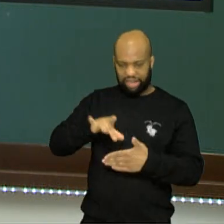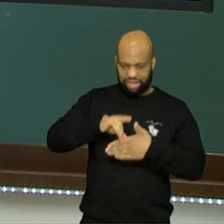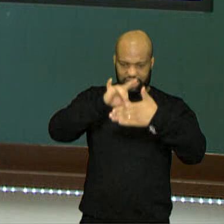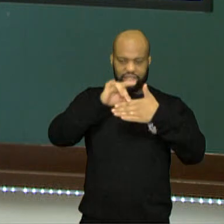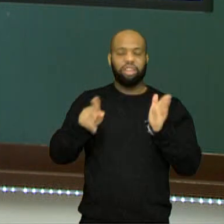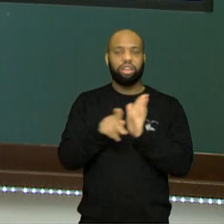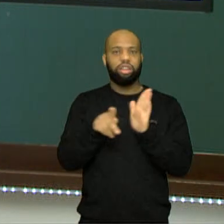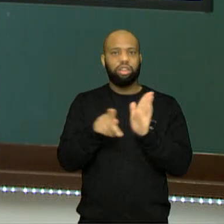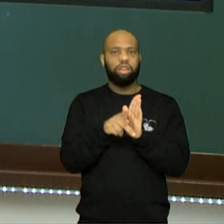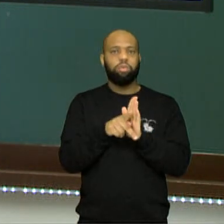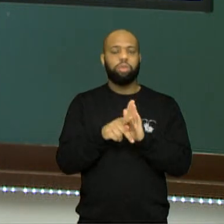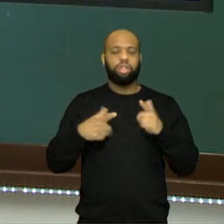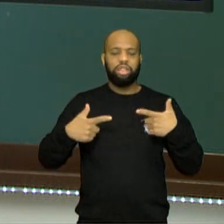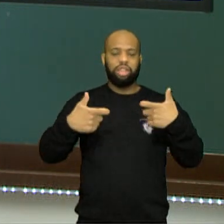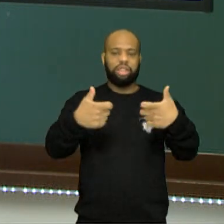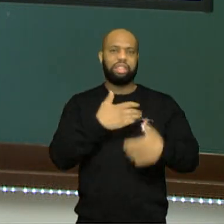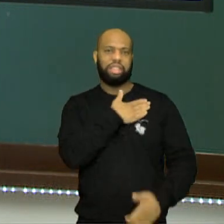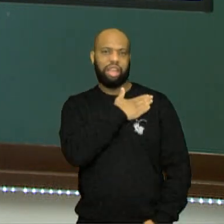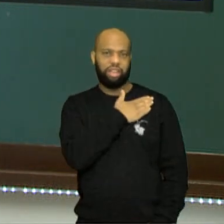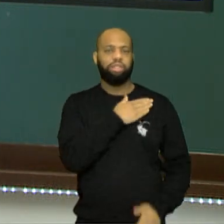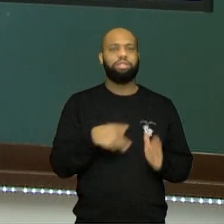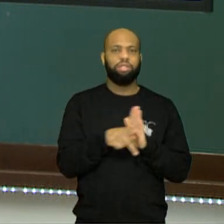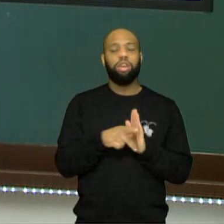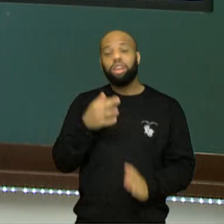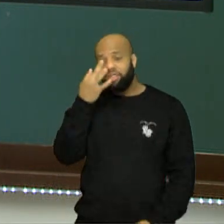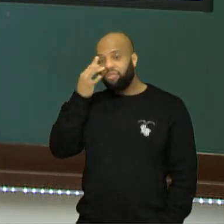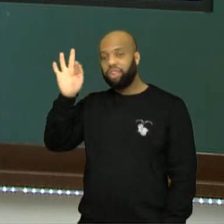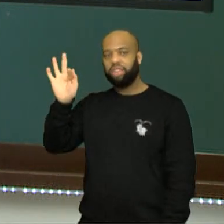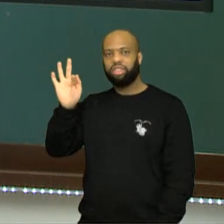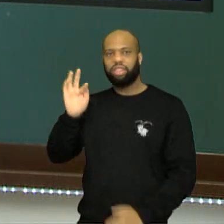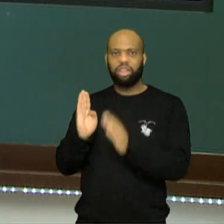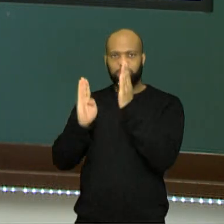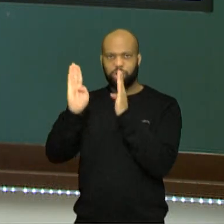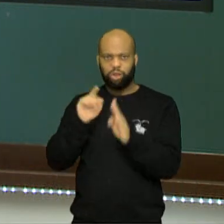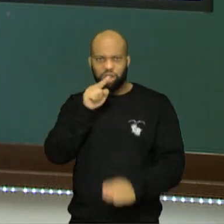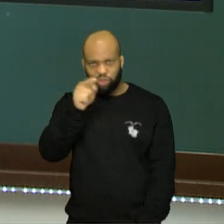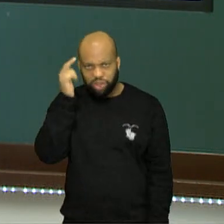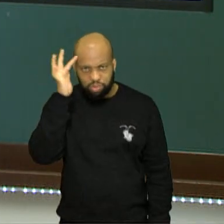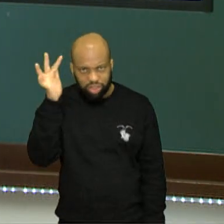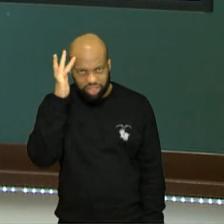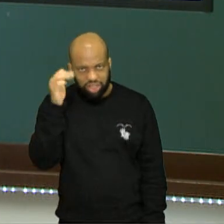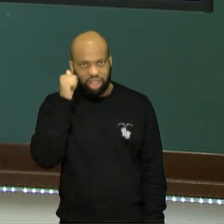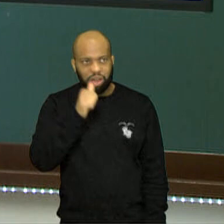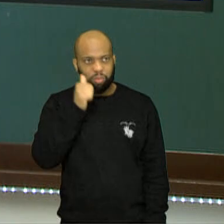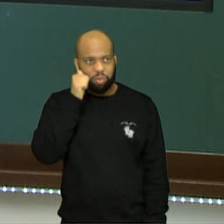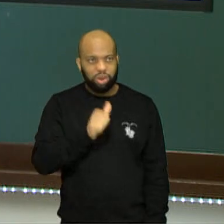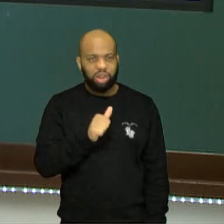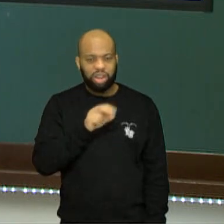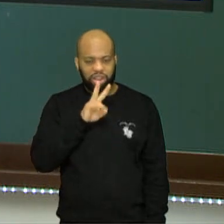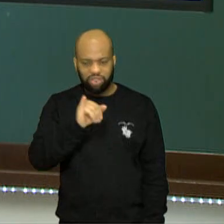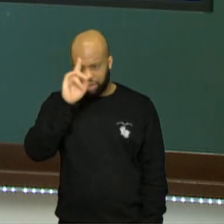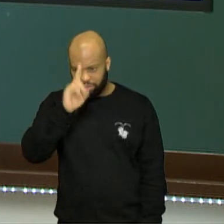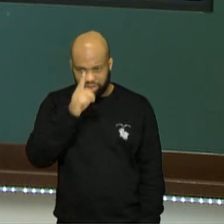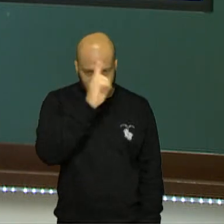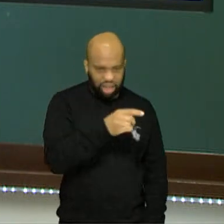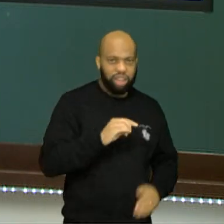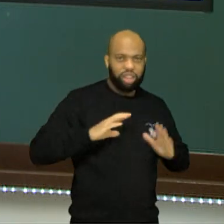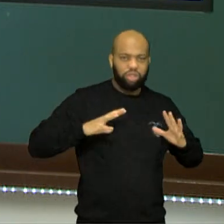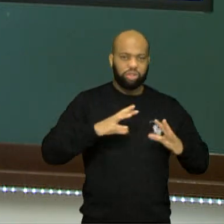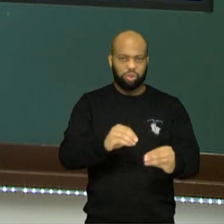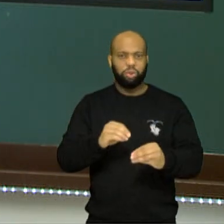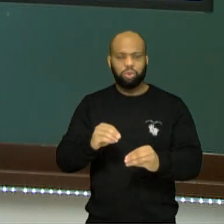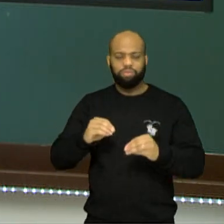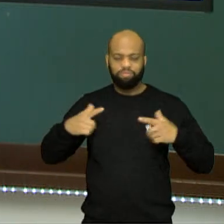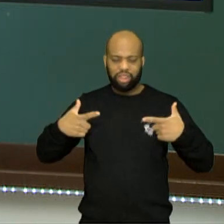do exército francês naquela época. Já imaginou, pessoal, uma mulher comandando todo um exército